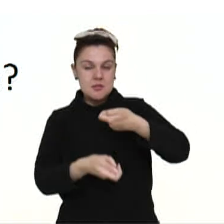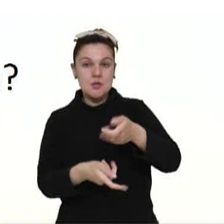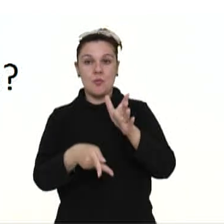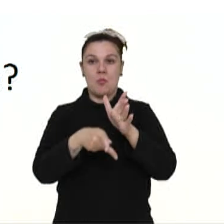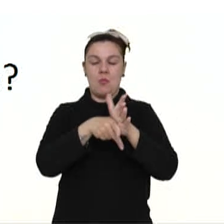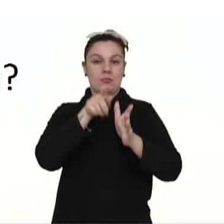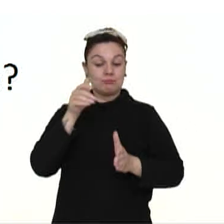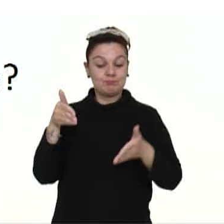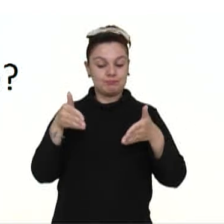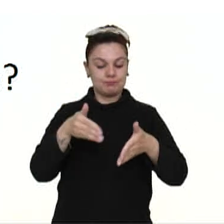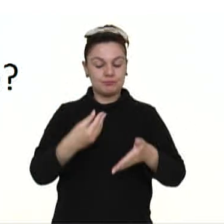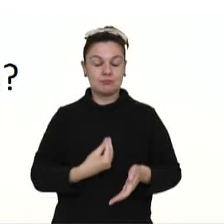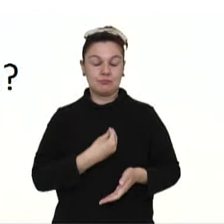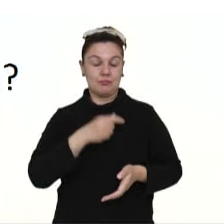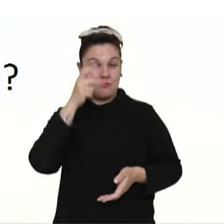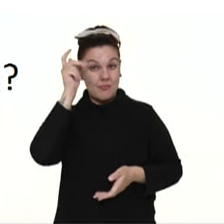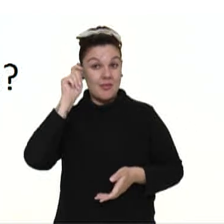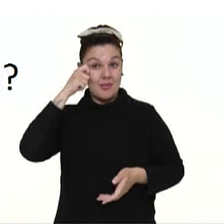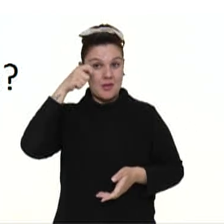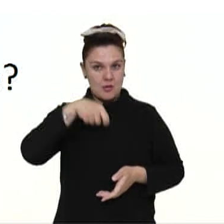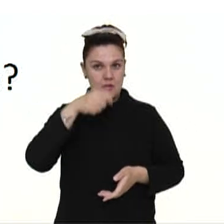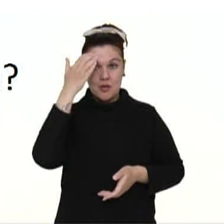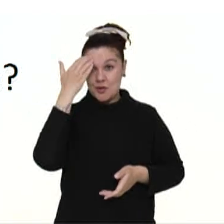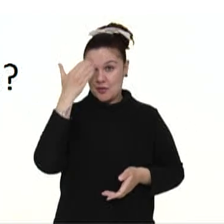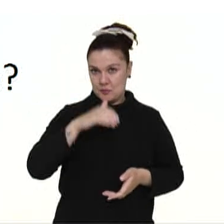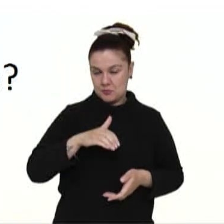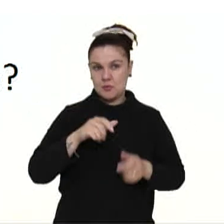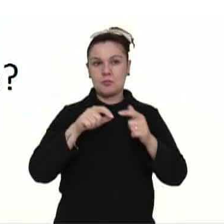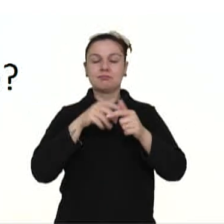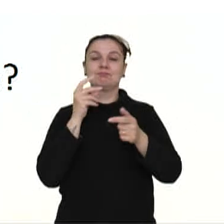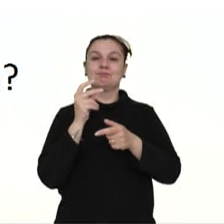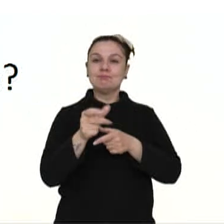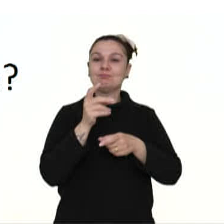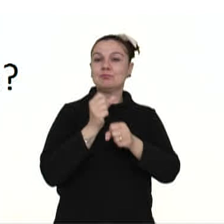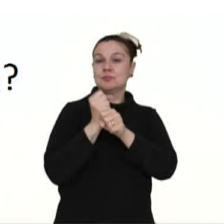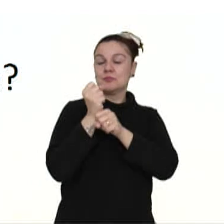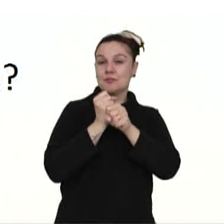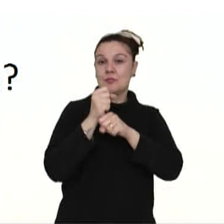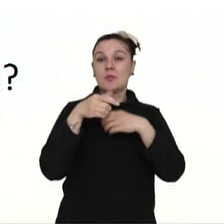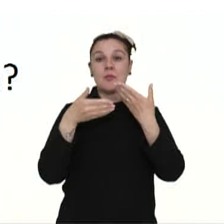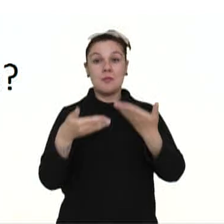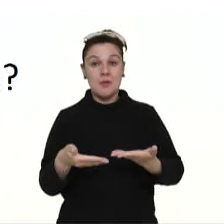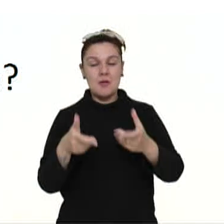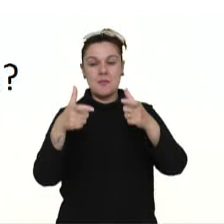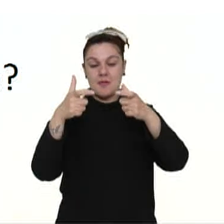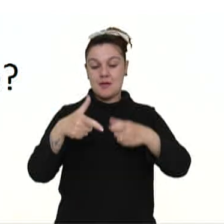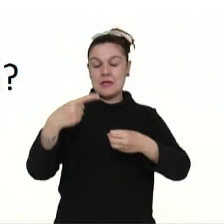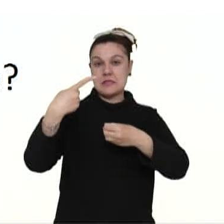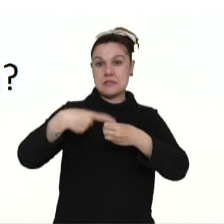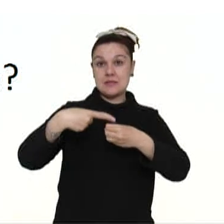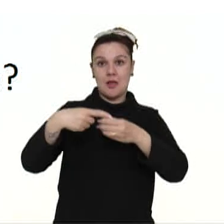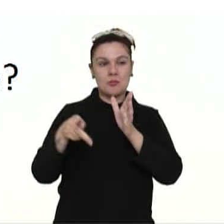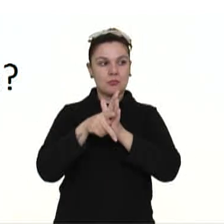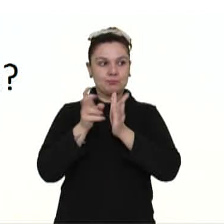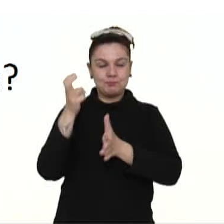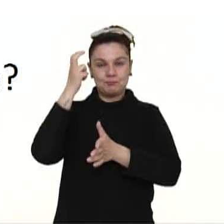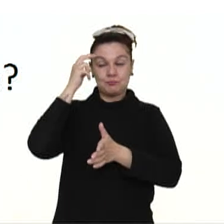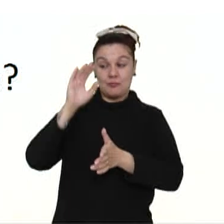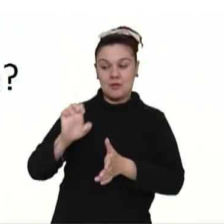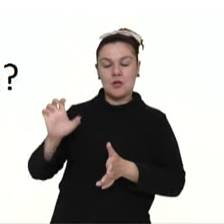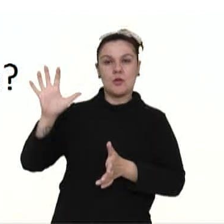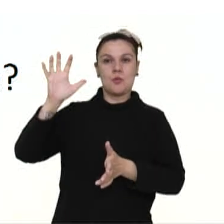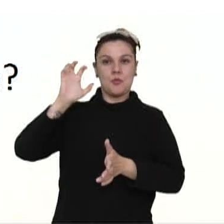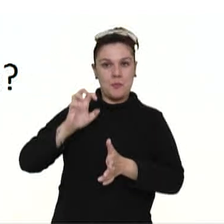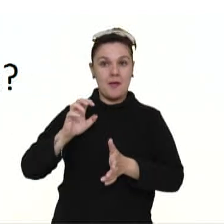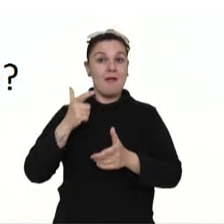presença negra do município de Curitiba, a qual por muito tempo foi conhecida como uma cidade europeia e que